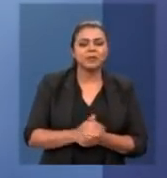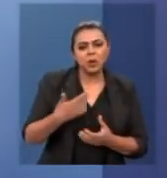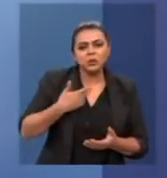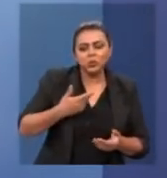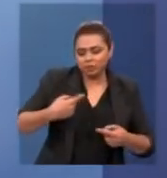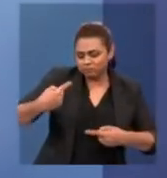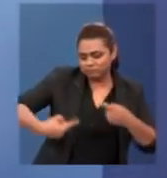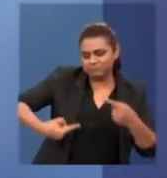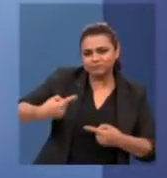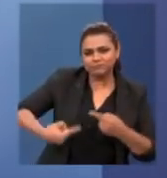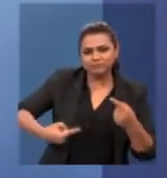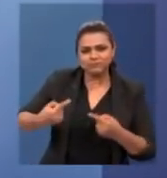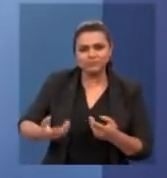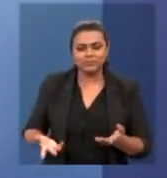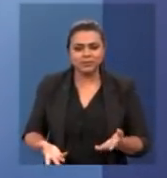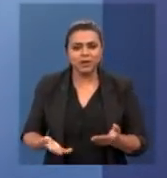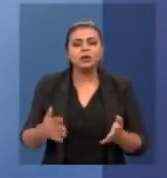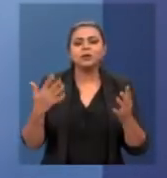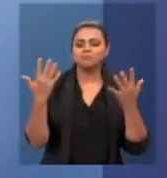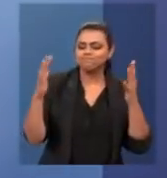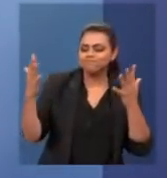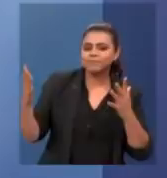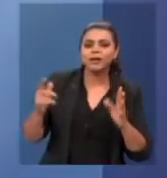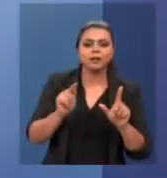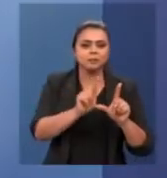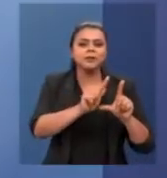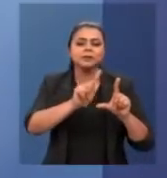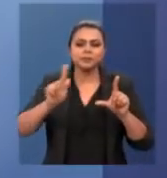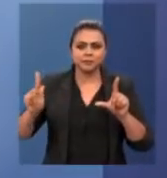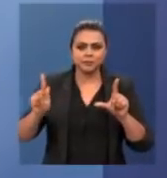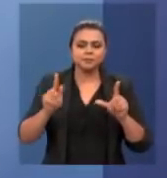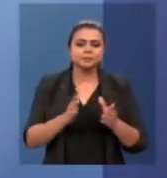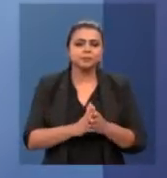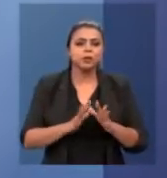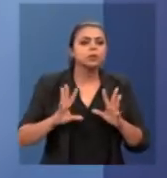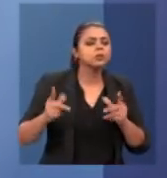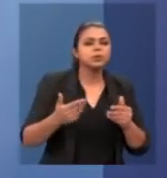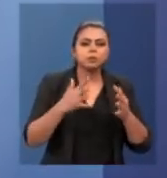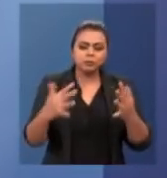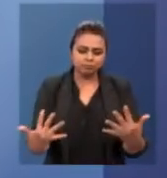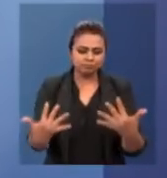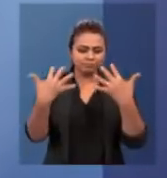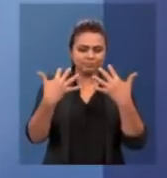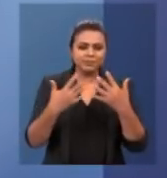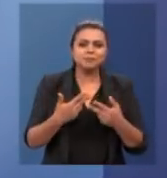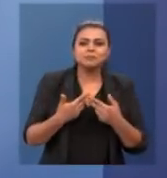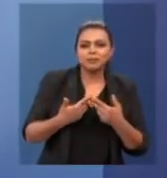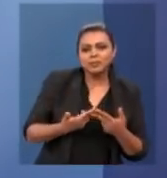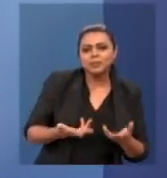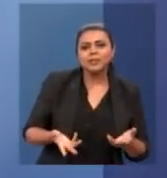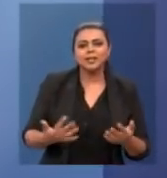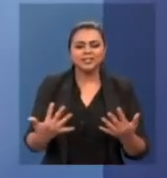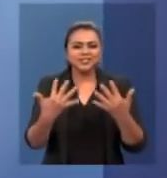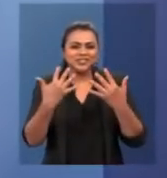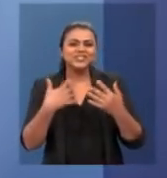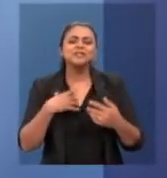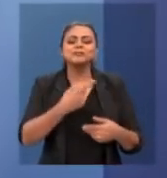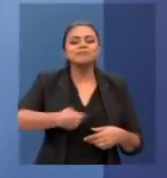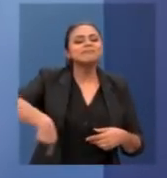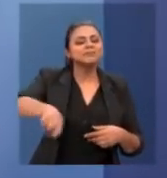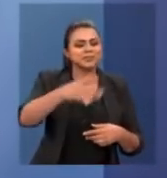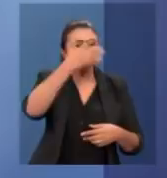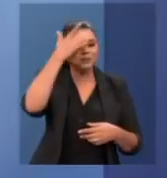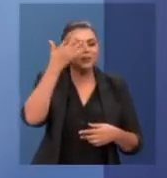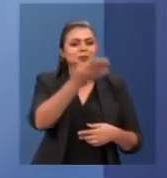debate publicamente parabéns a gazeta a todos que nos ouviram com paciência você leitor você cidadão